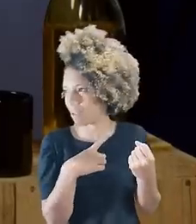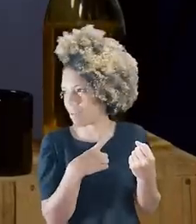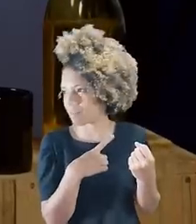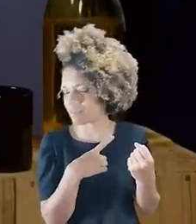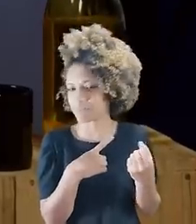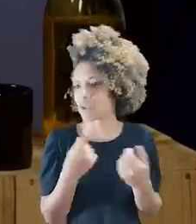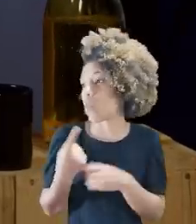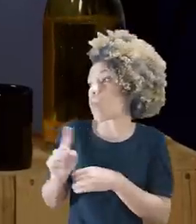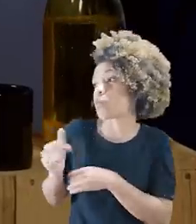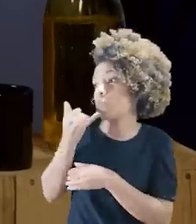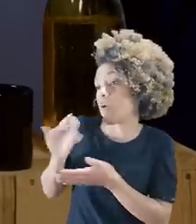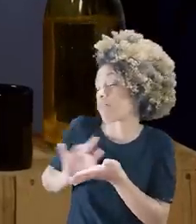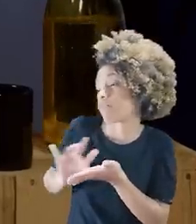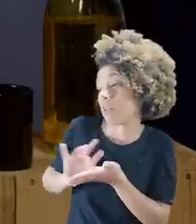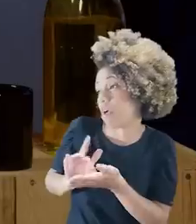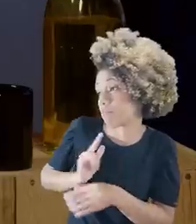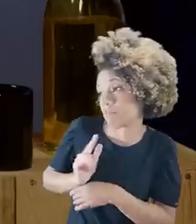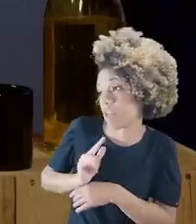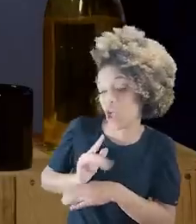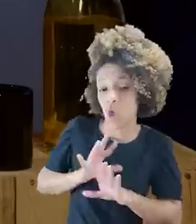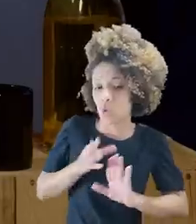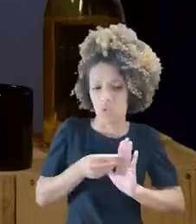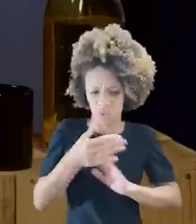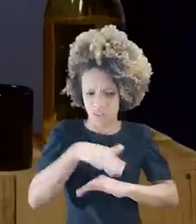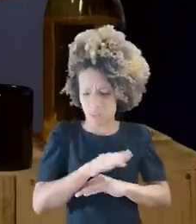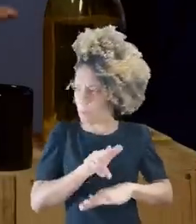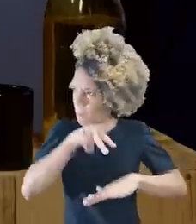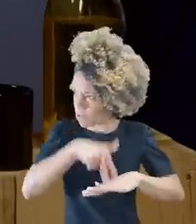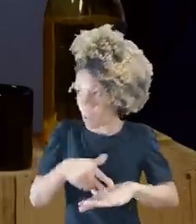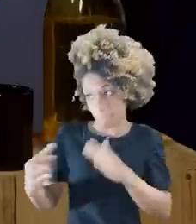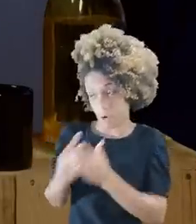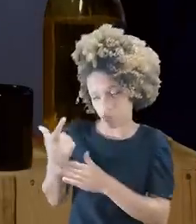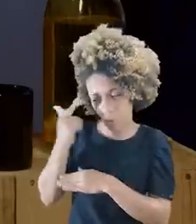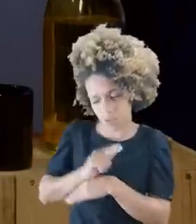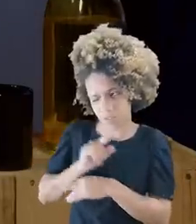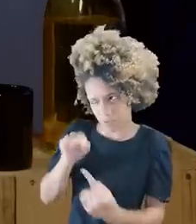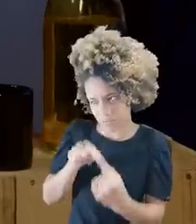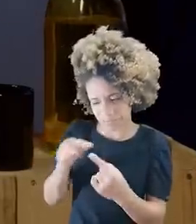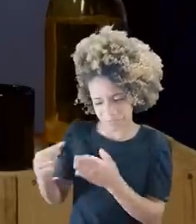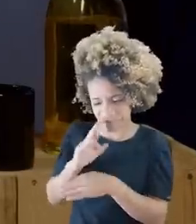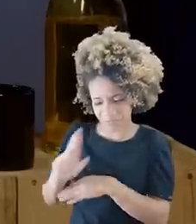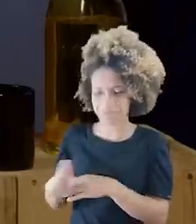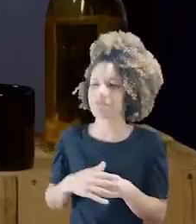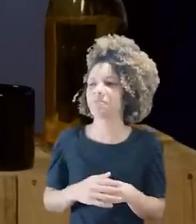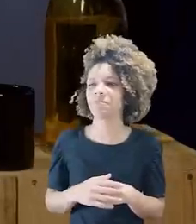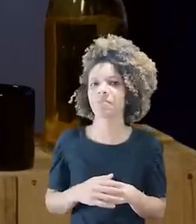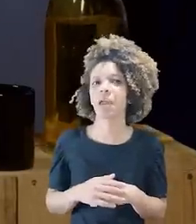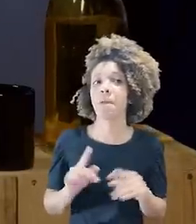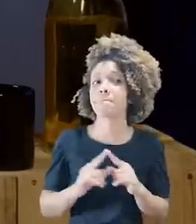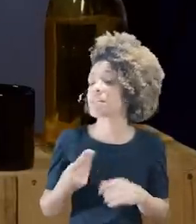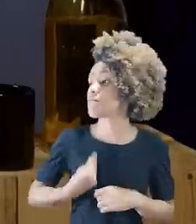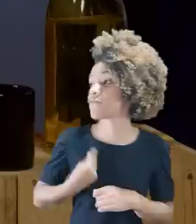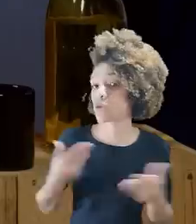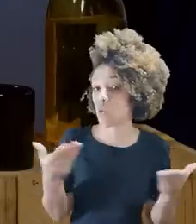com último celular que você tem é tudo isso esse mundo que você fez a pergunta agora que eu tô conseguindo chegar na pergunta resposta do que a gente tá